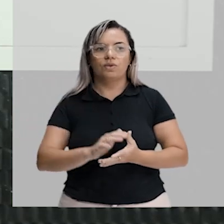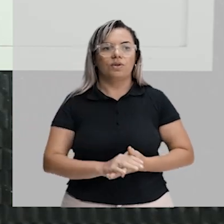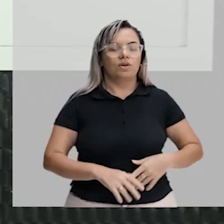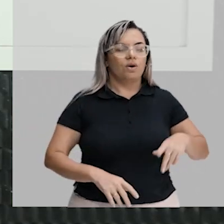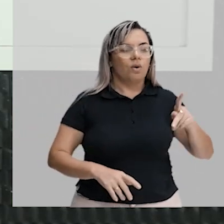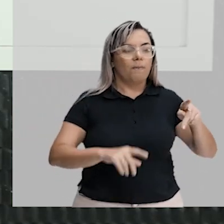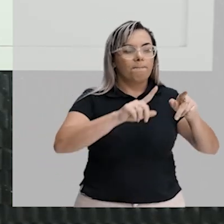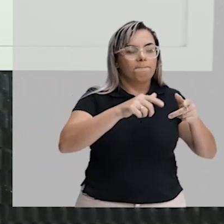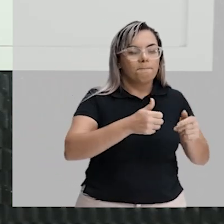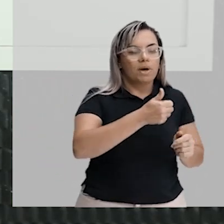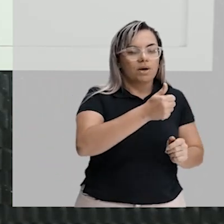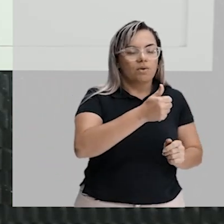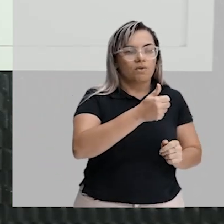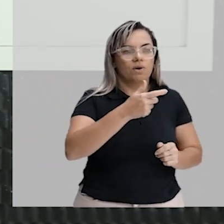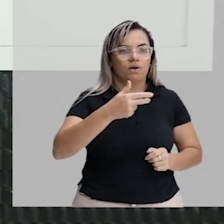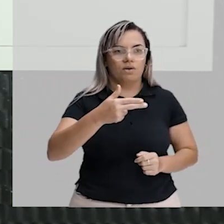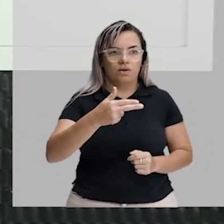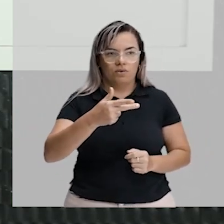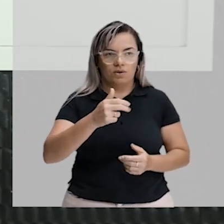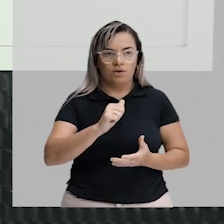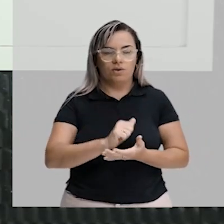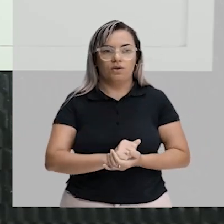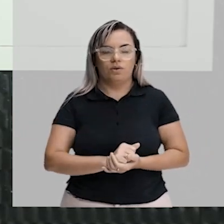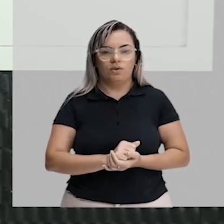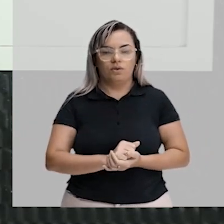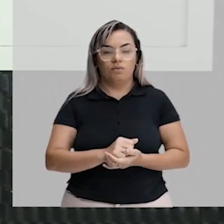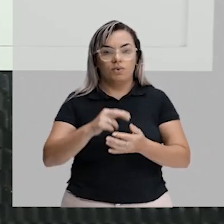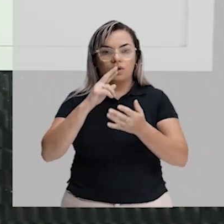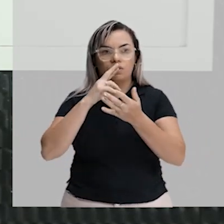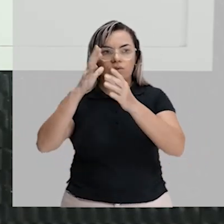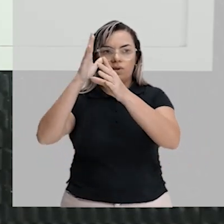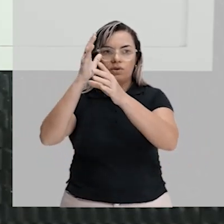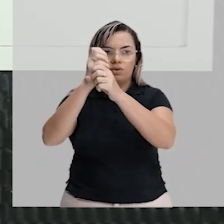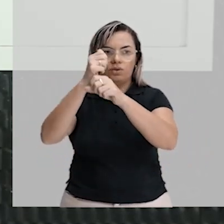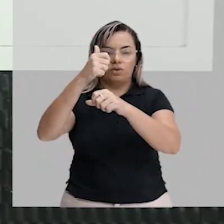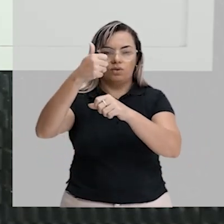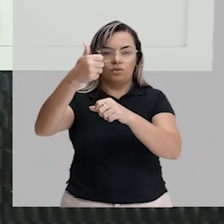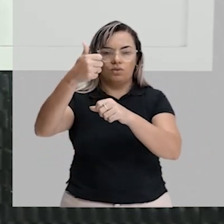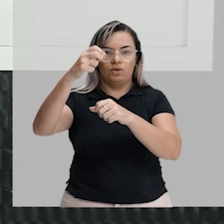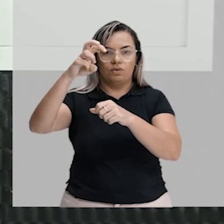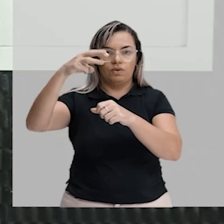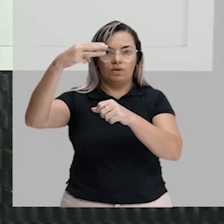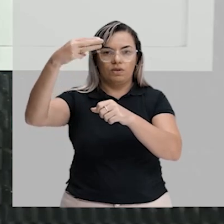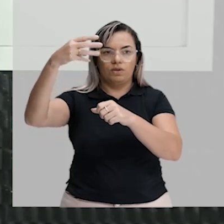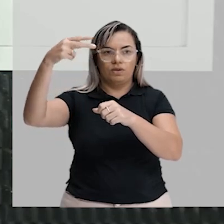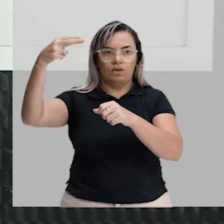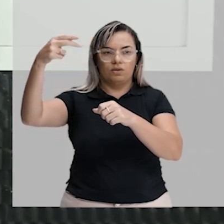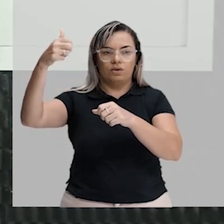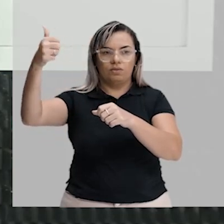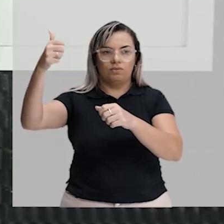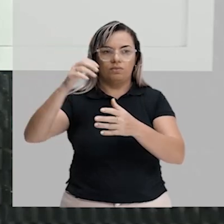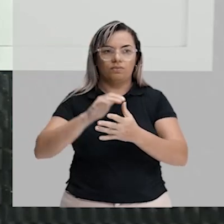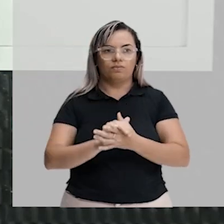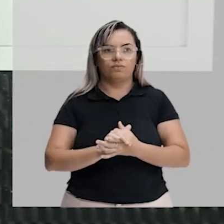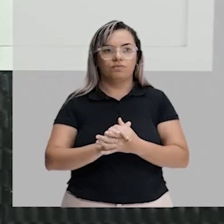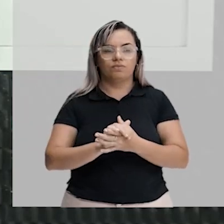Turma, 1 elevado ao cubo dá 1, né? Resolve a primeira potência. Multiplicado por menos 4 dá menos